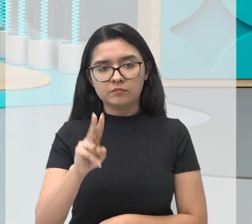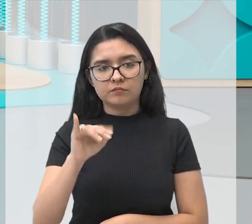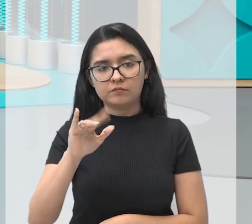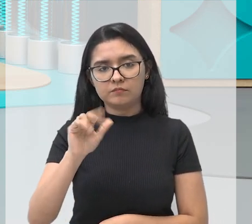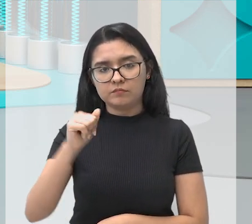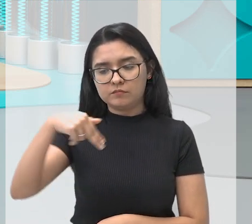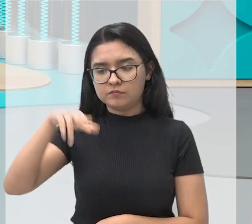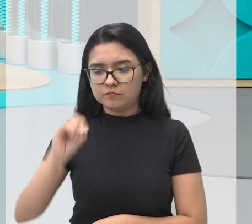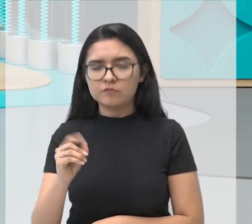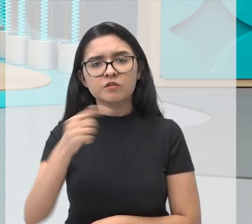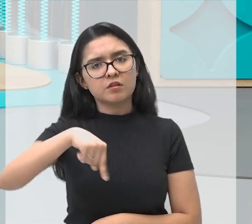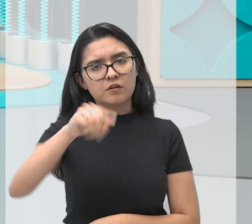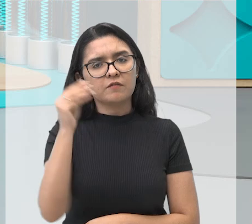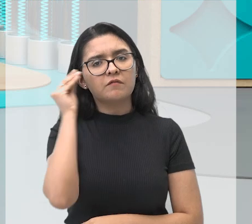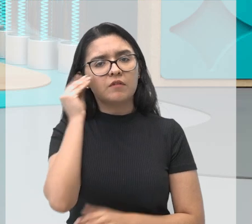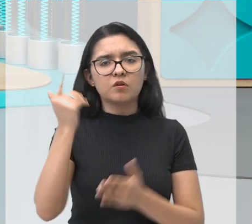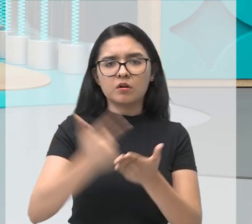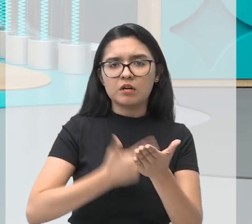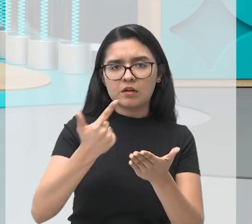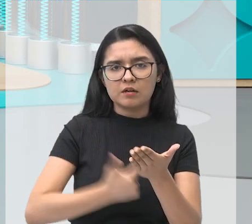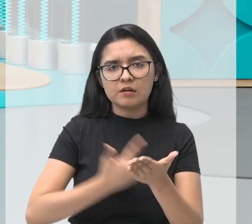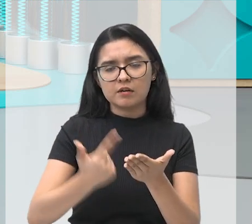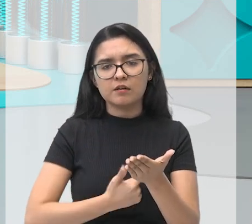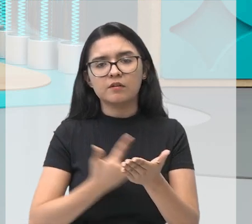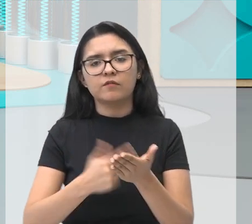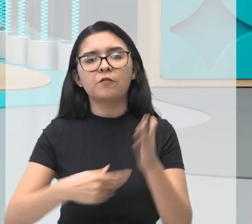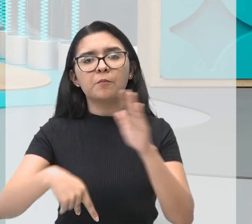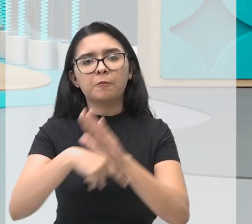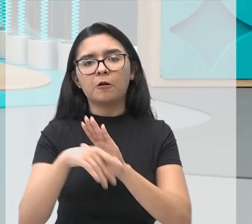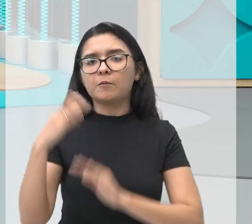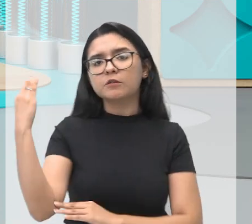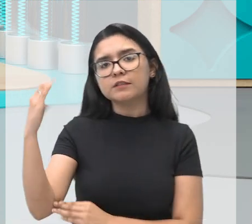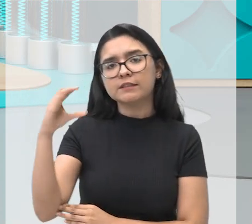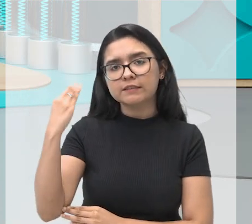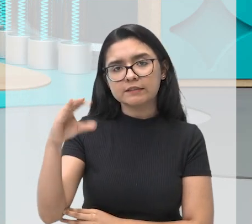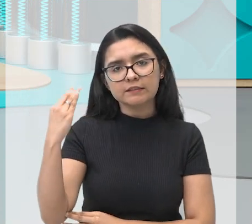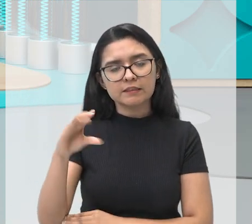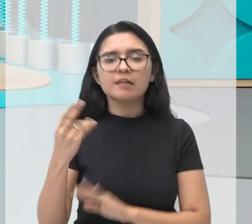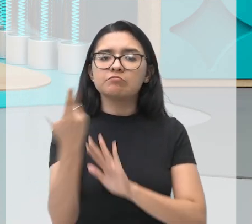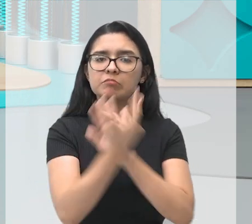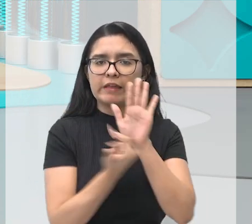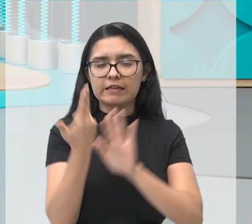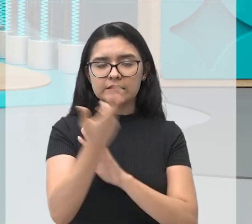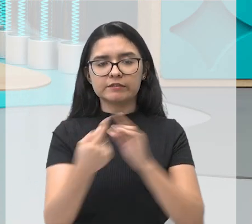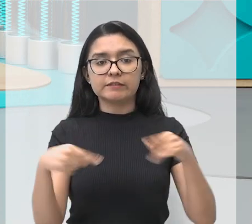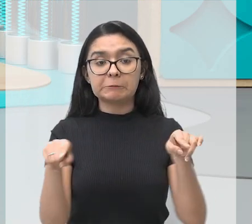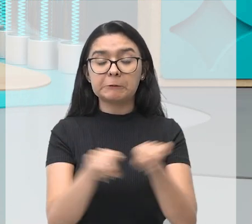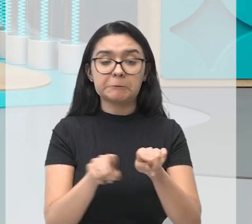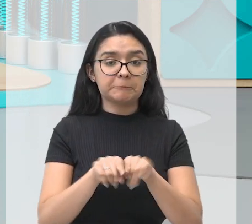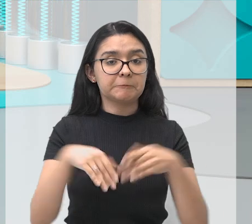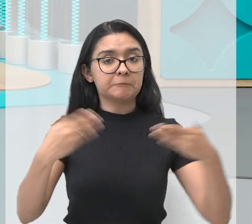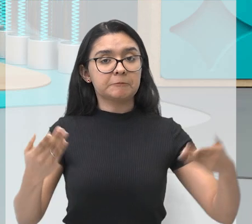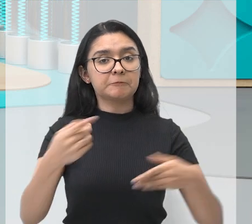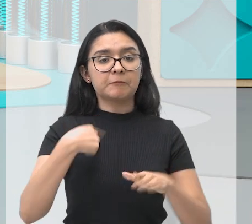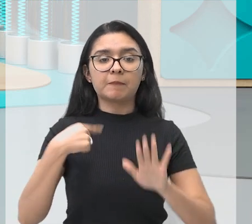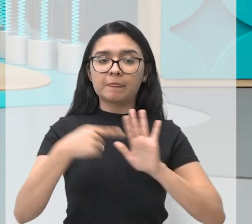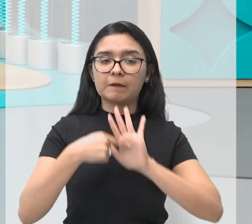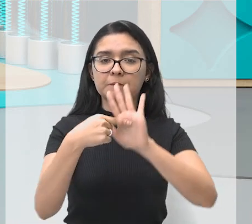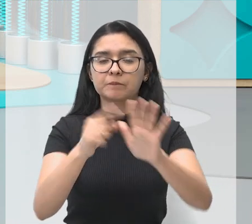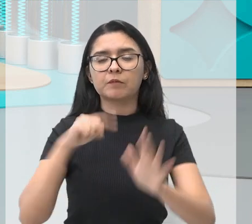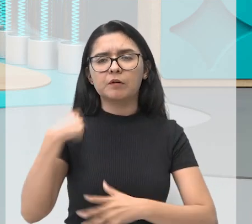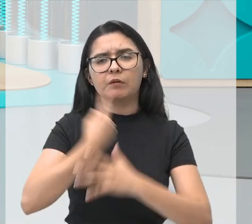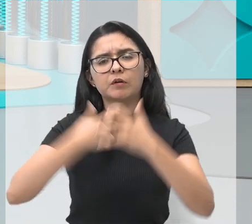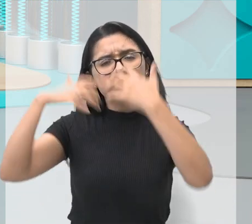algum desenho, né? Geralmente aparece nos livros de ciências. E aí, eu trouxe ela para a gente fazer